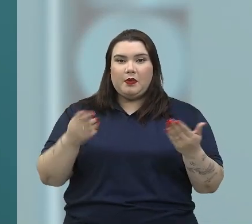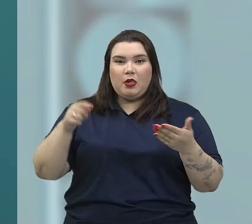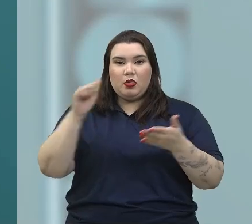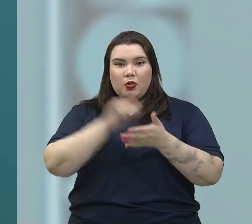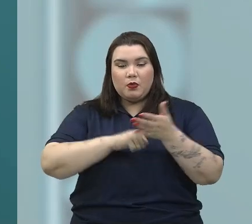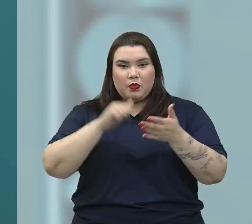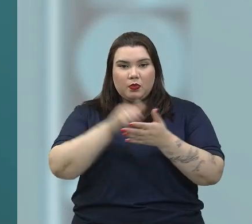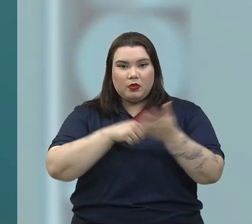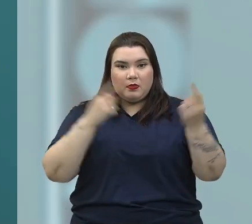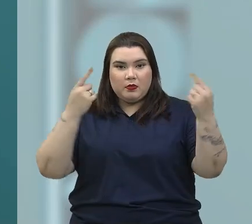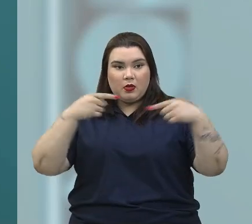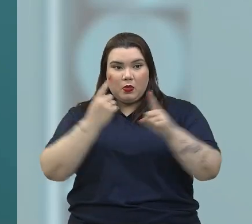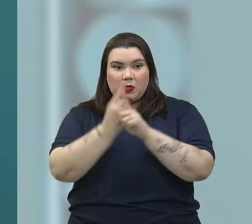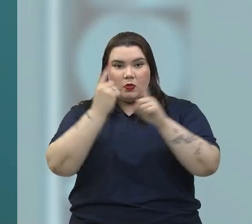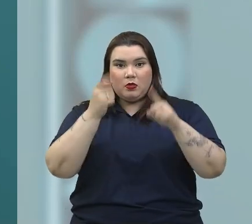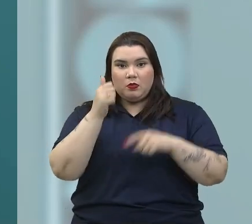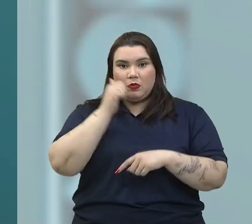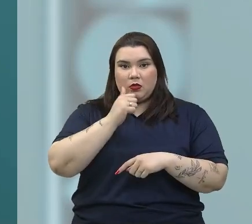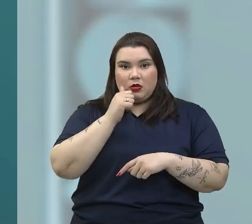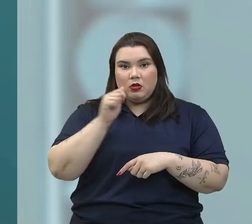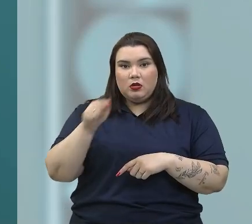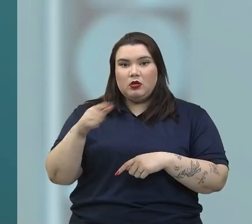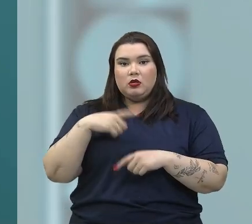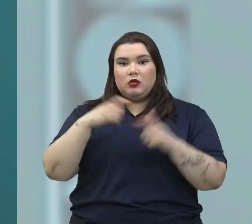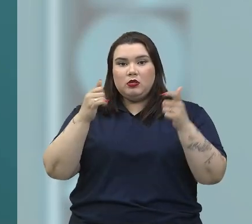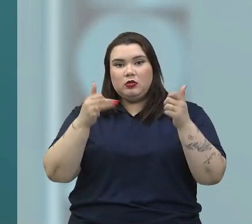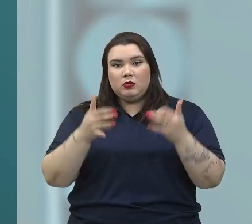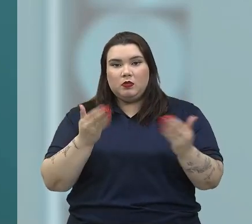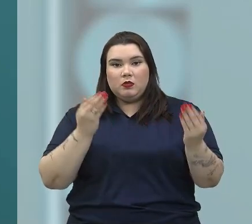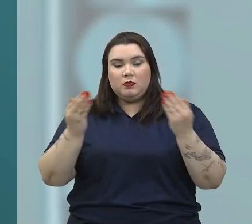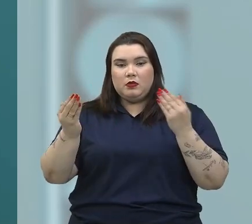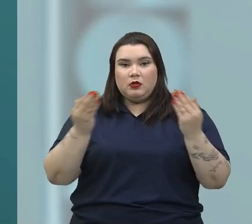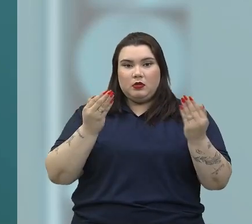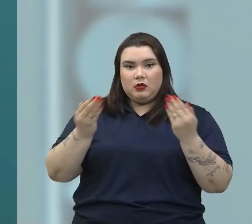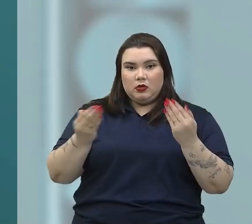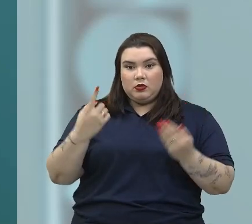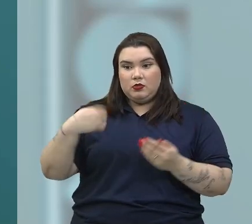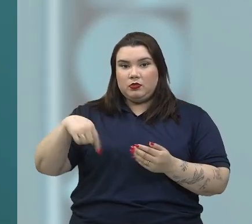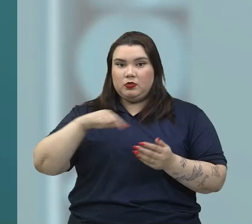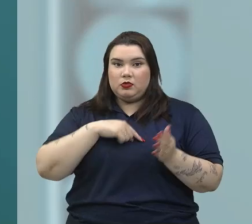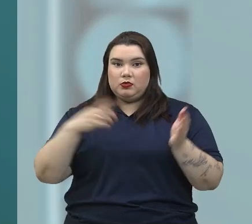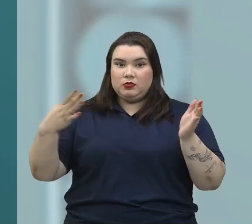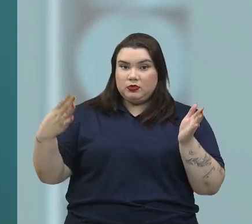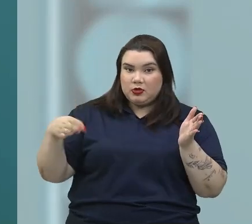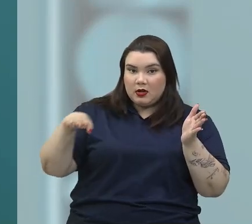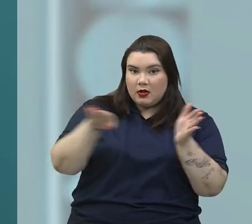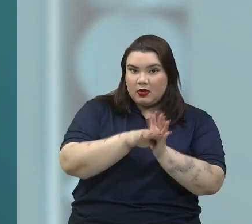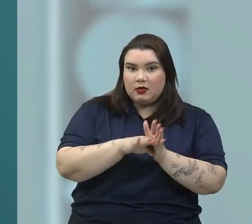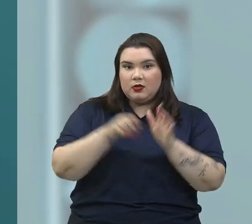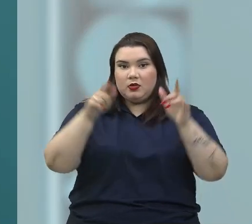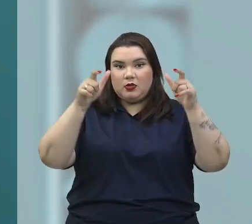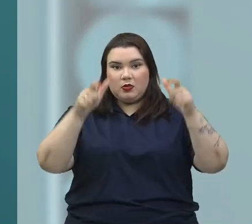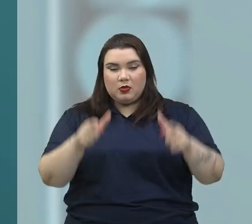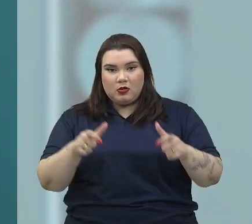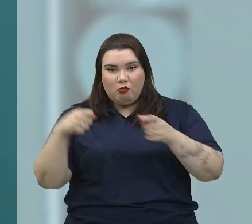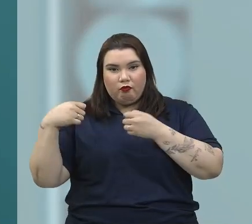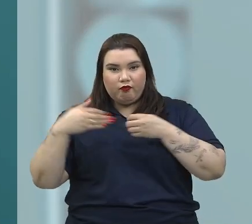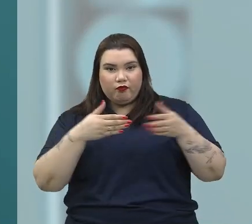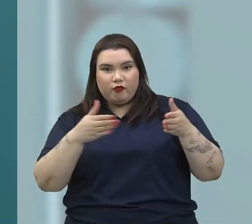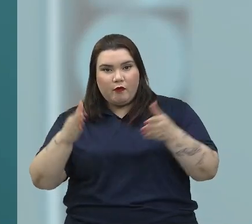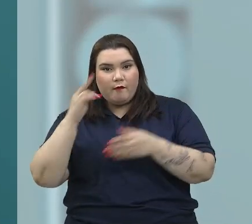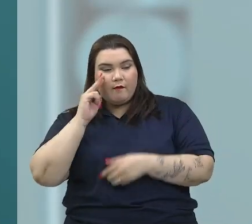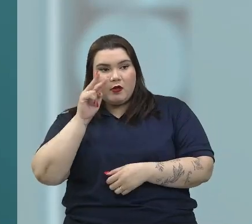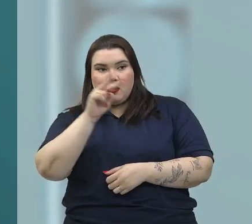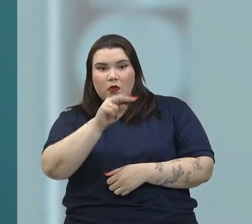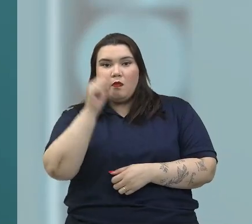ao encontrarem essas mulheres, eles fazem justamente essa comparação. Ah, nós chegamos a esse grande rio e